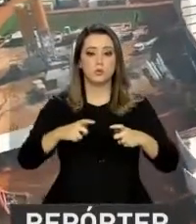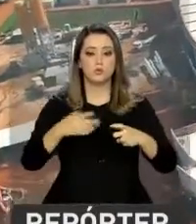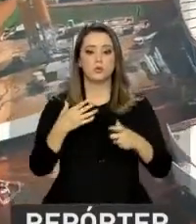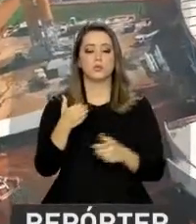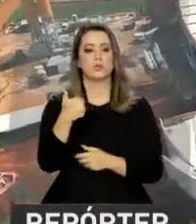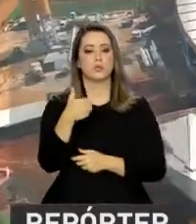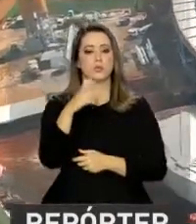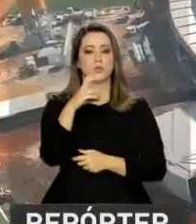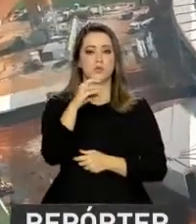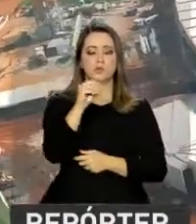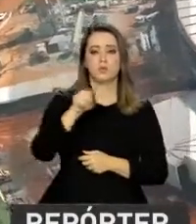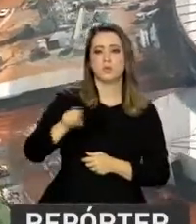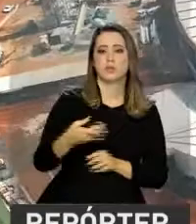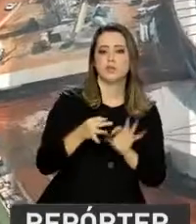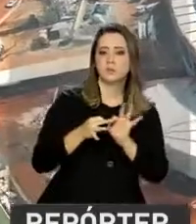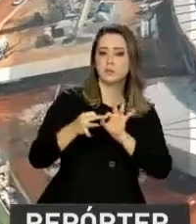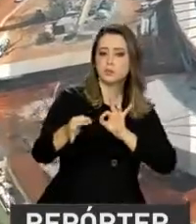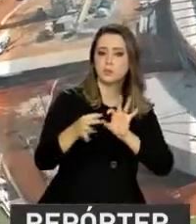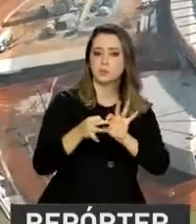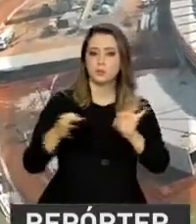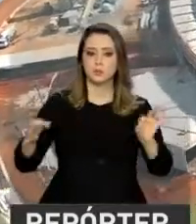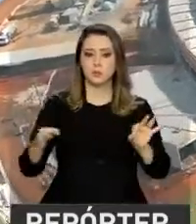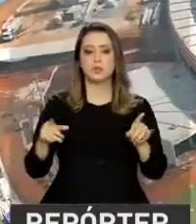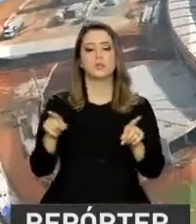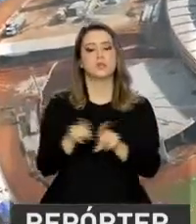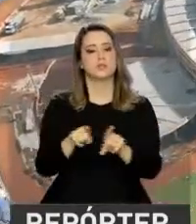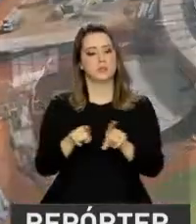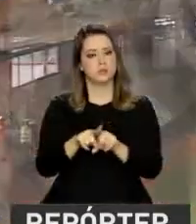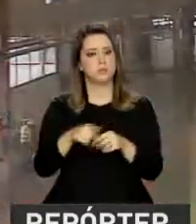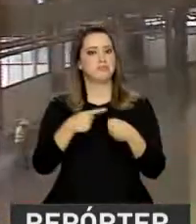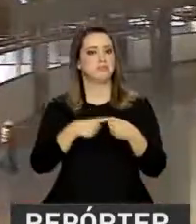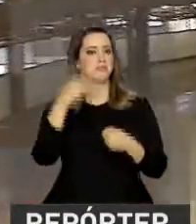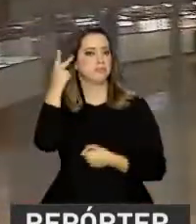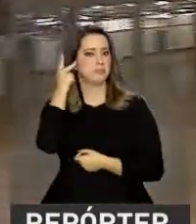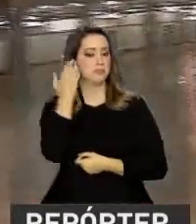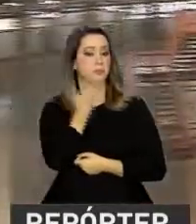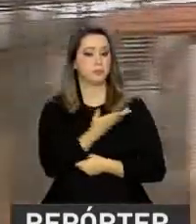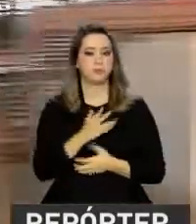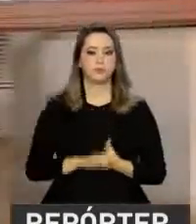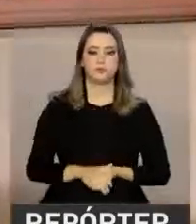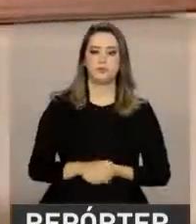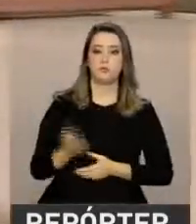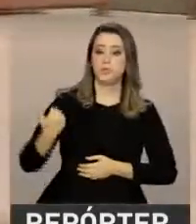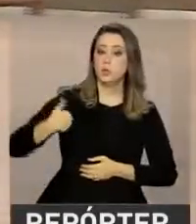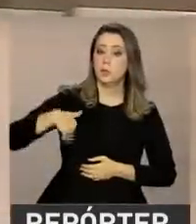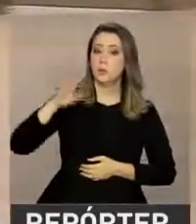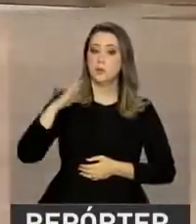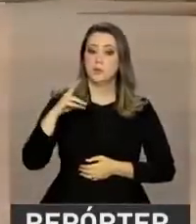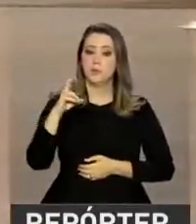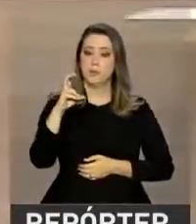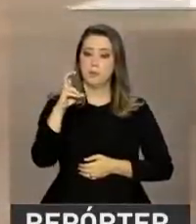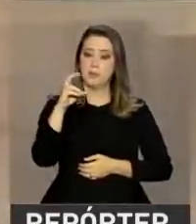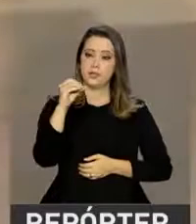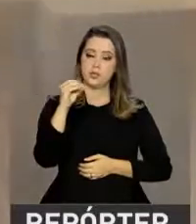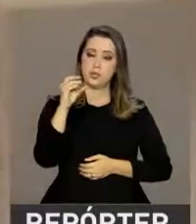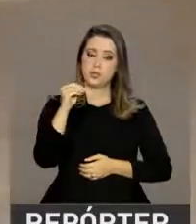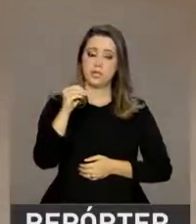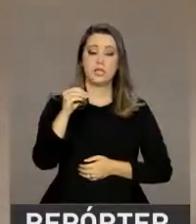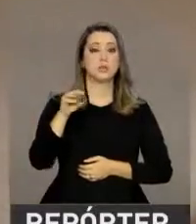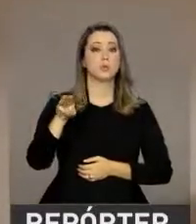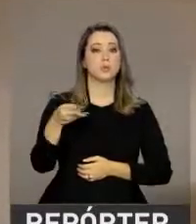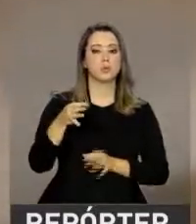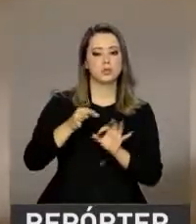150 mil metros quadrados também em campinas os sírios têm mais de 500 metros de circunferência